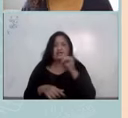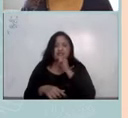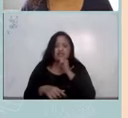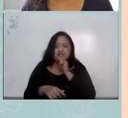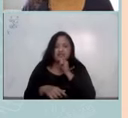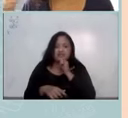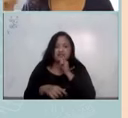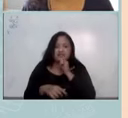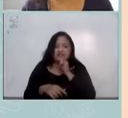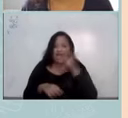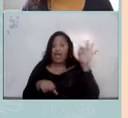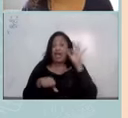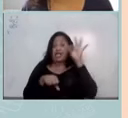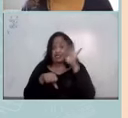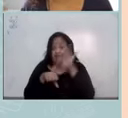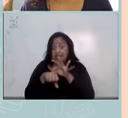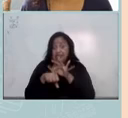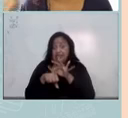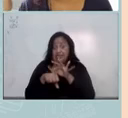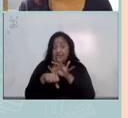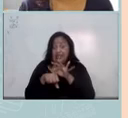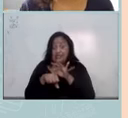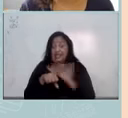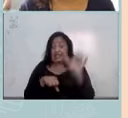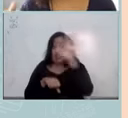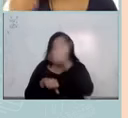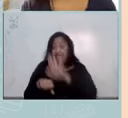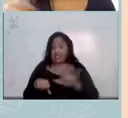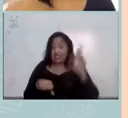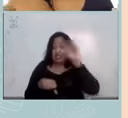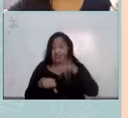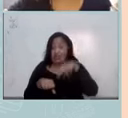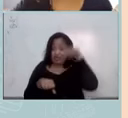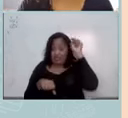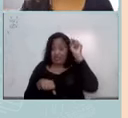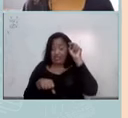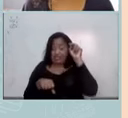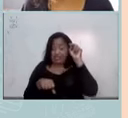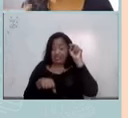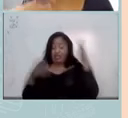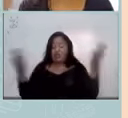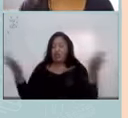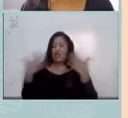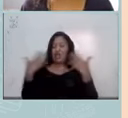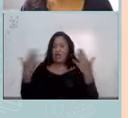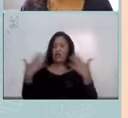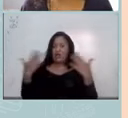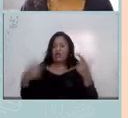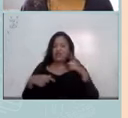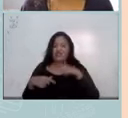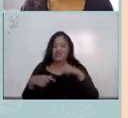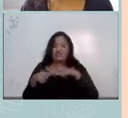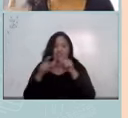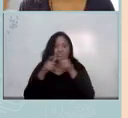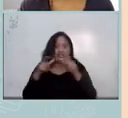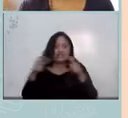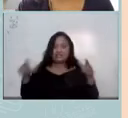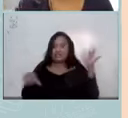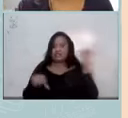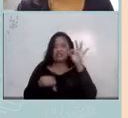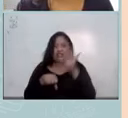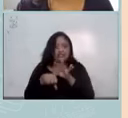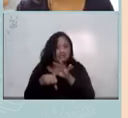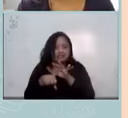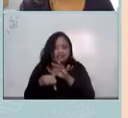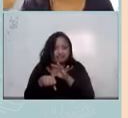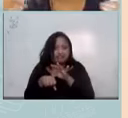tem a dengue aqui na região Nordeste, principalmente. Então, sempre no verão, a gente vai ter um enorme número de casos de dengue. E isso está